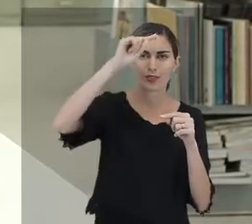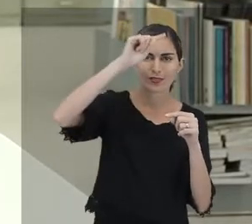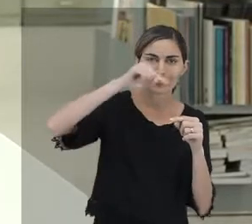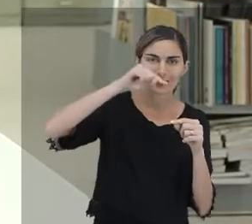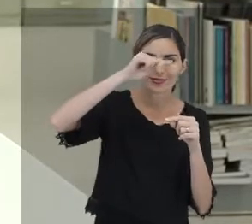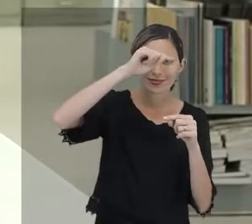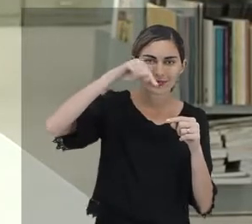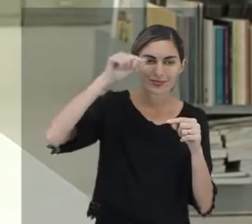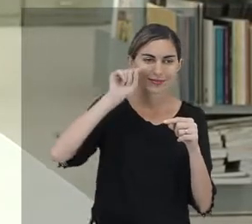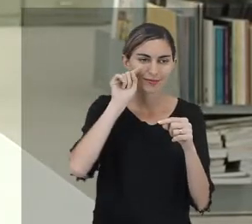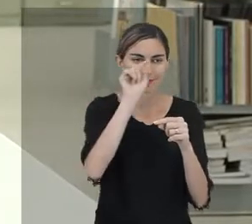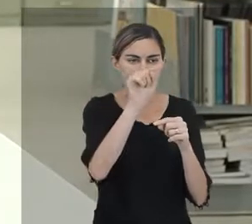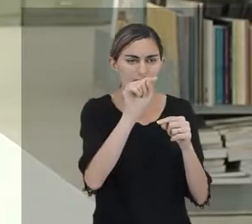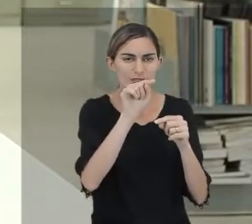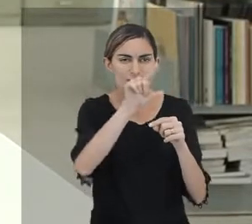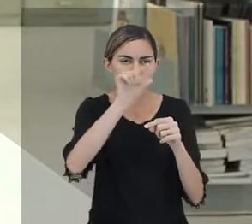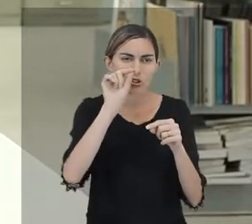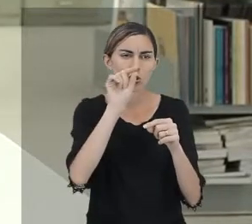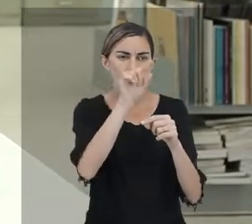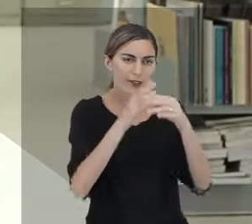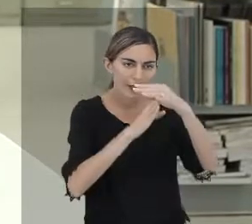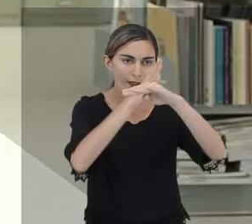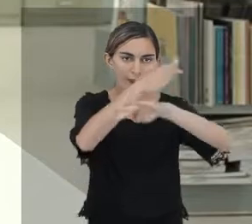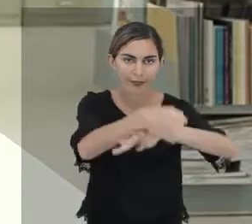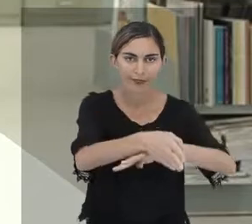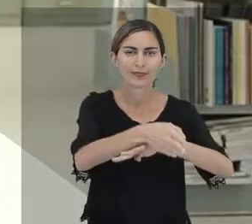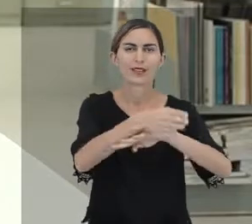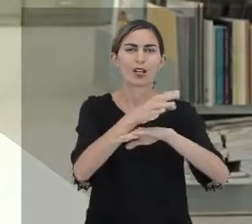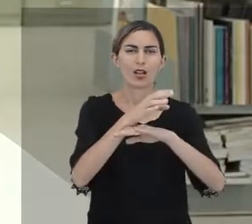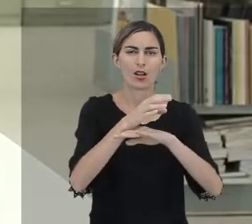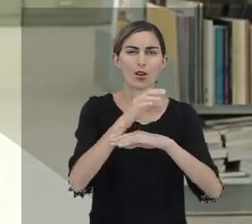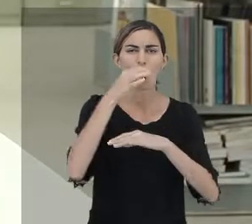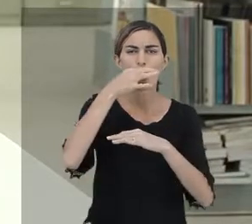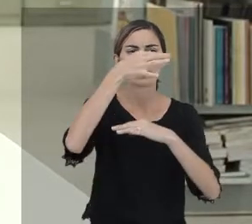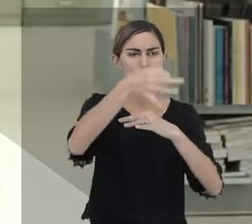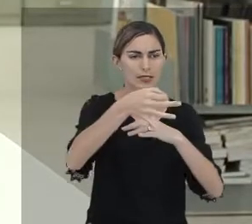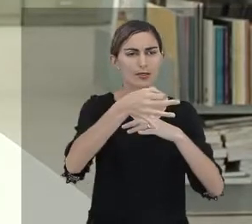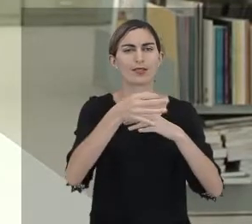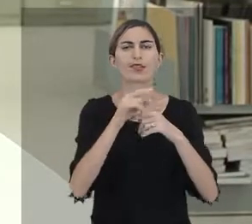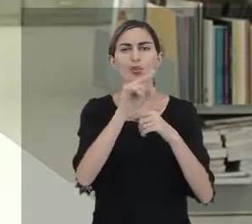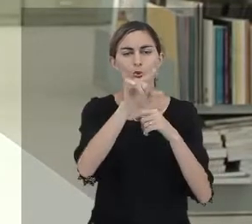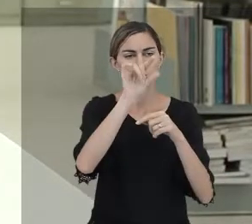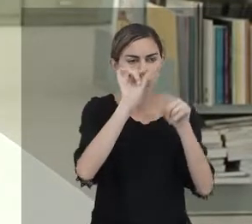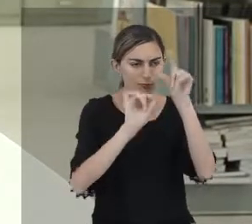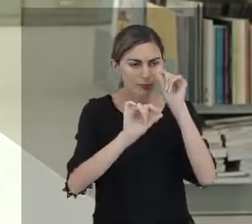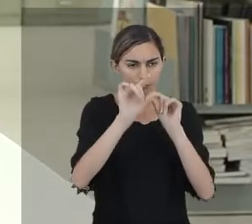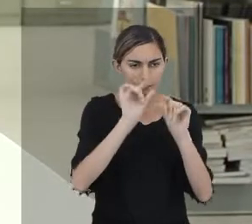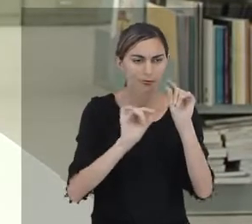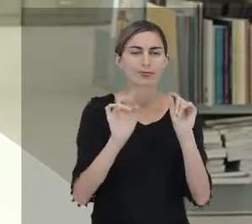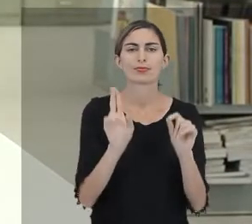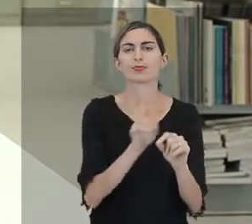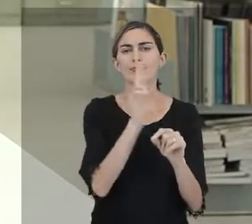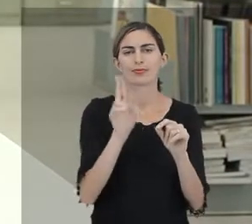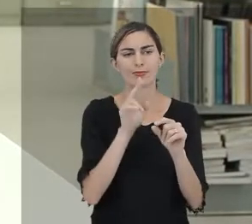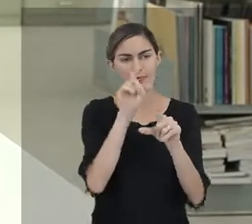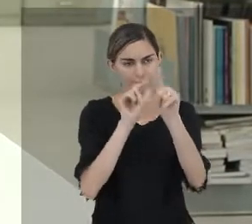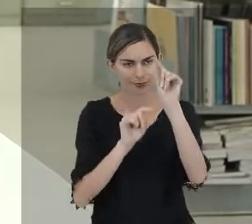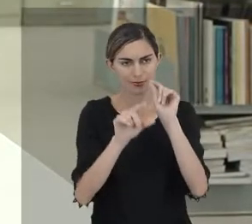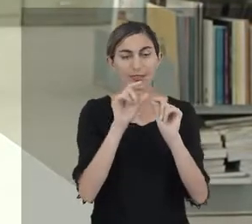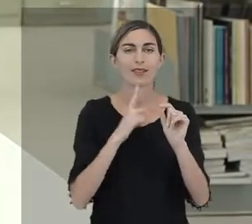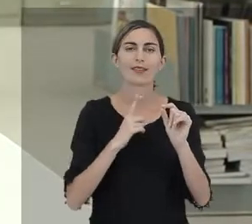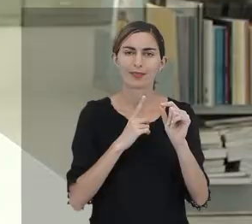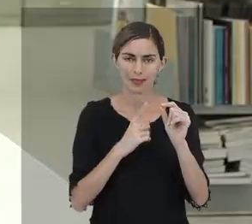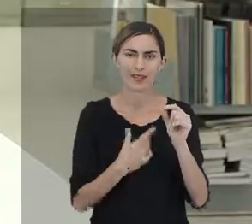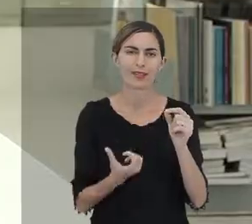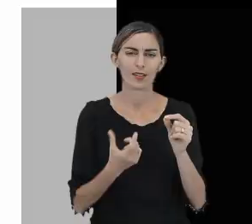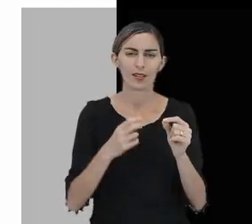outras opções e você seleciona a sua opção ali dentre as opções predispostas para o usuário, certo? Então